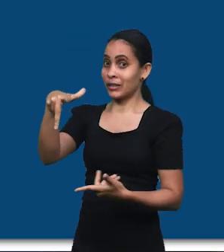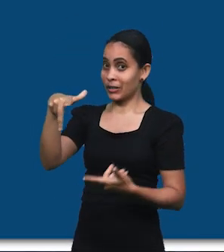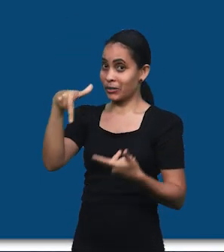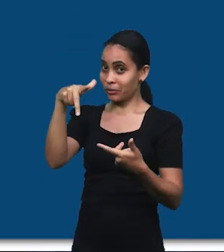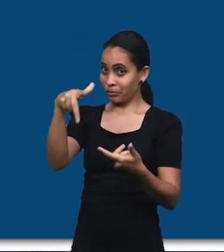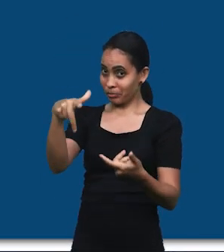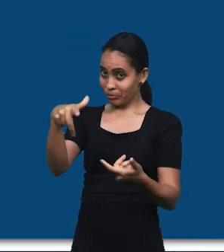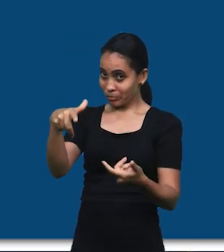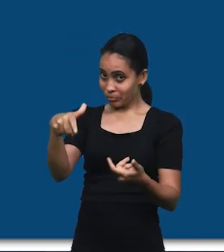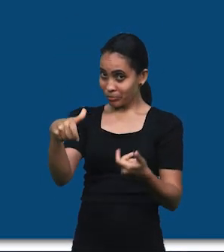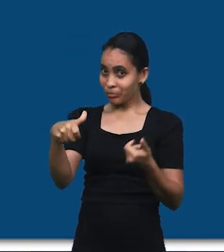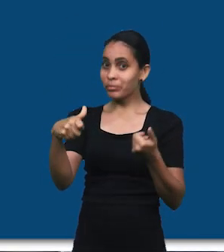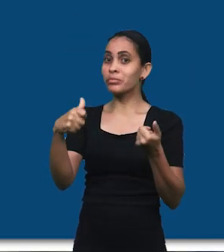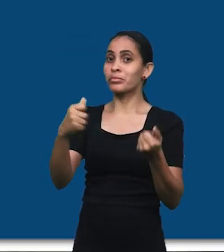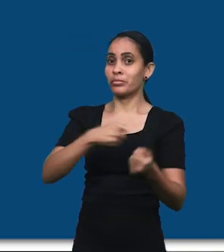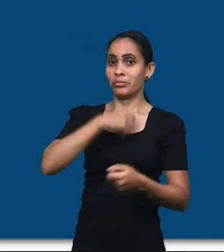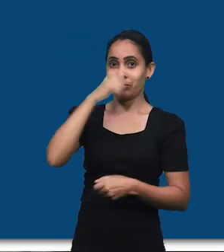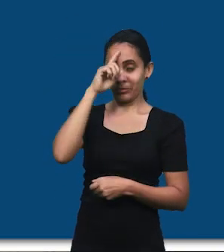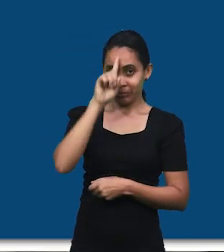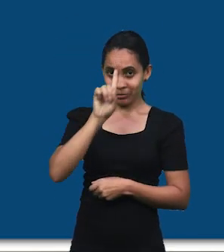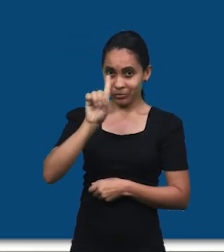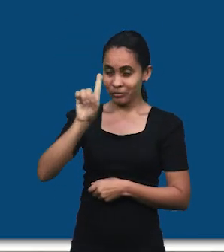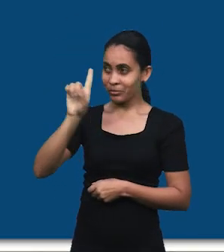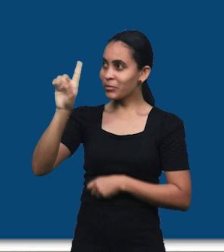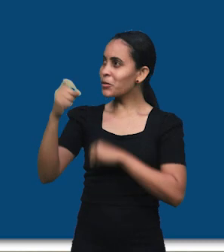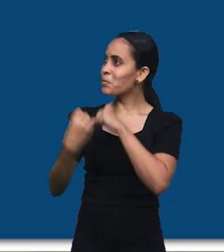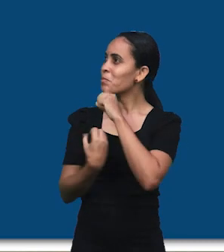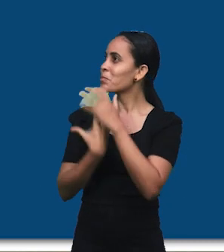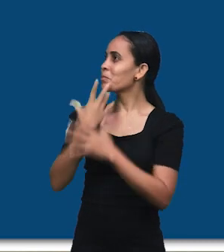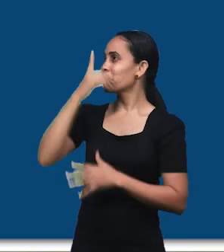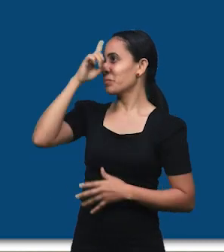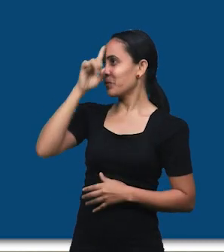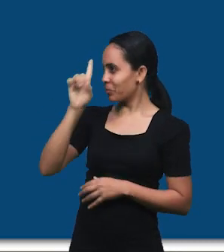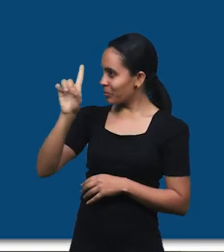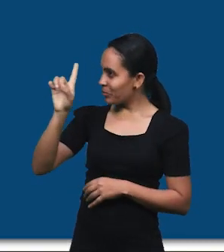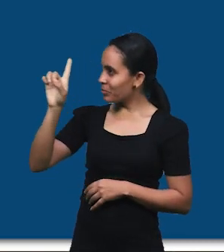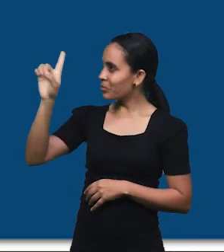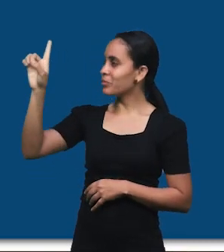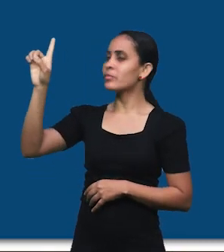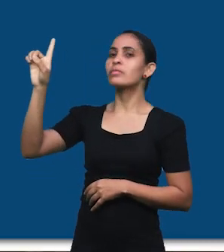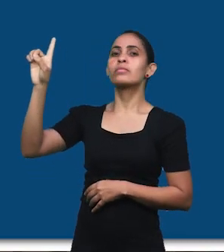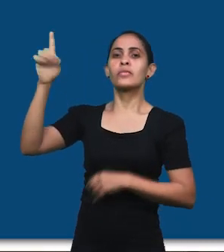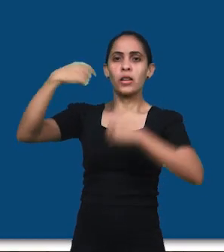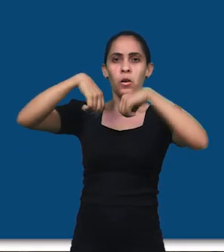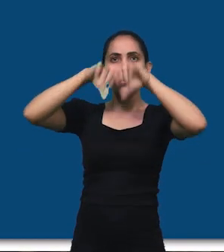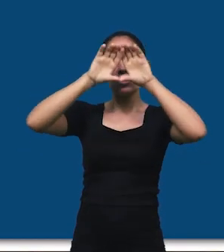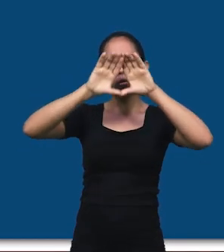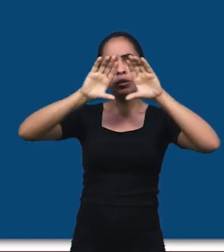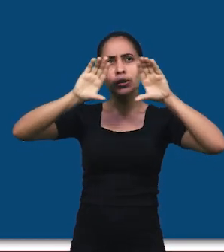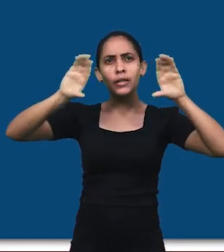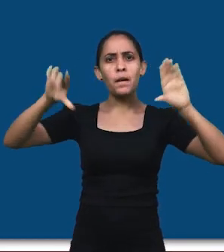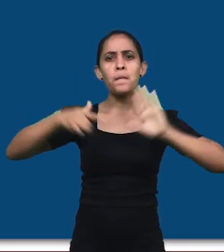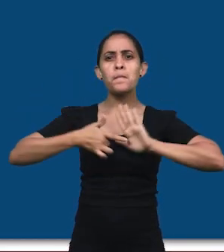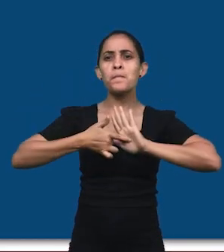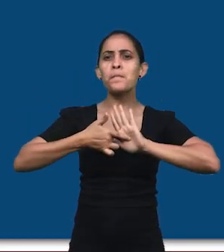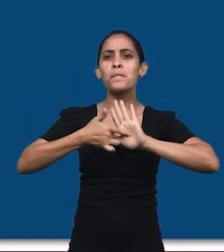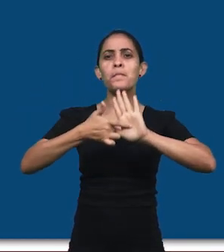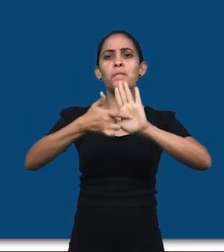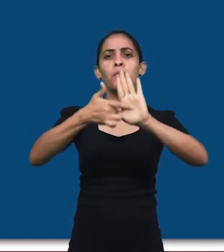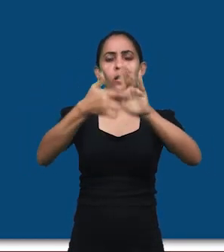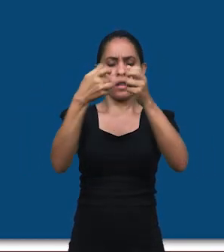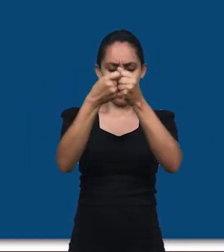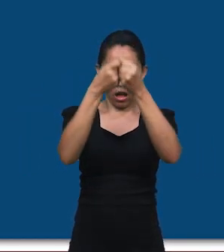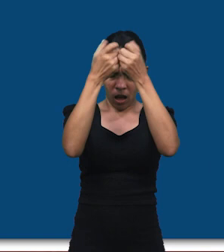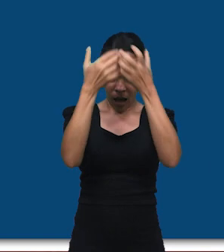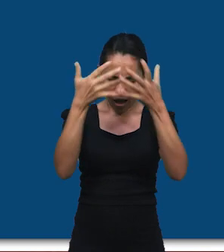A vida ao grande ao teu Senhor, os céus